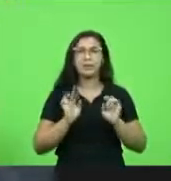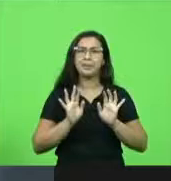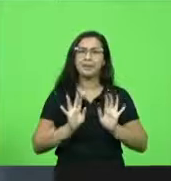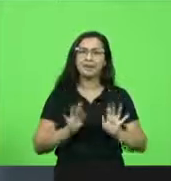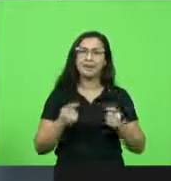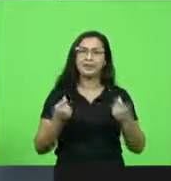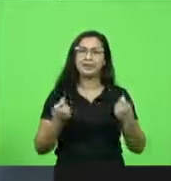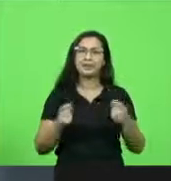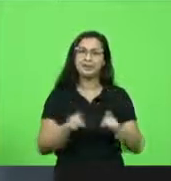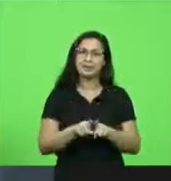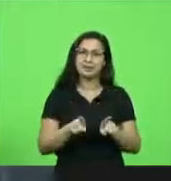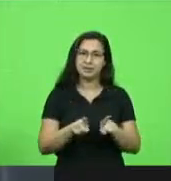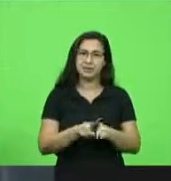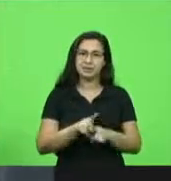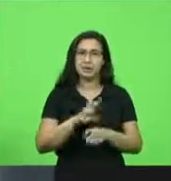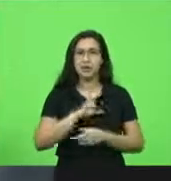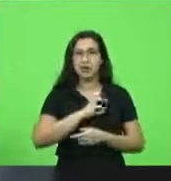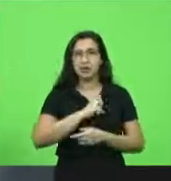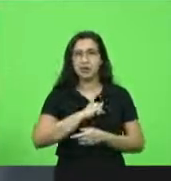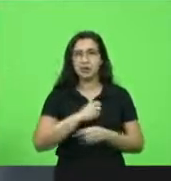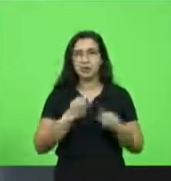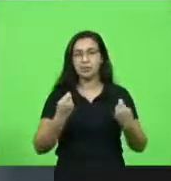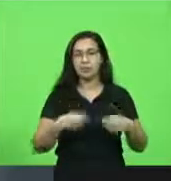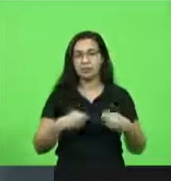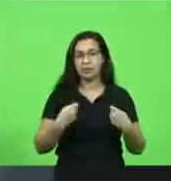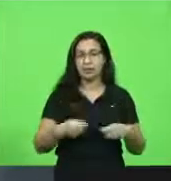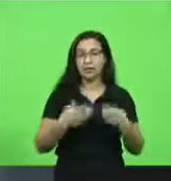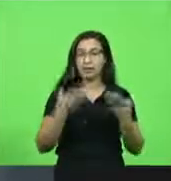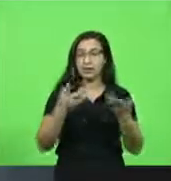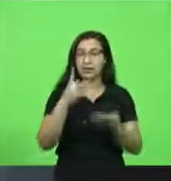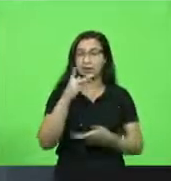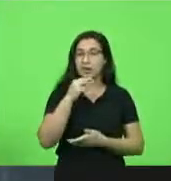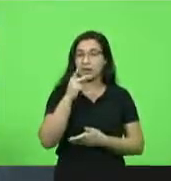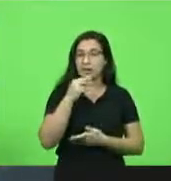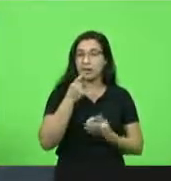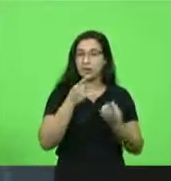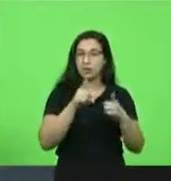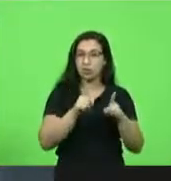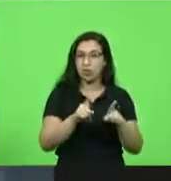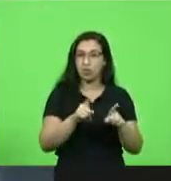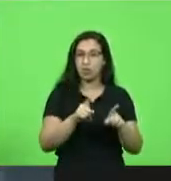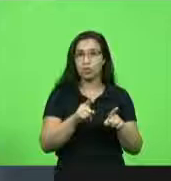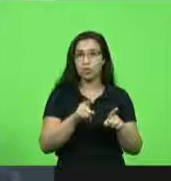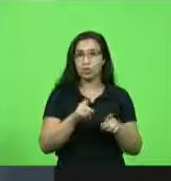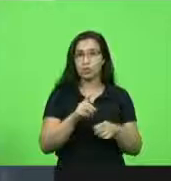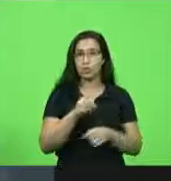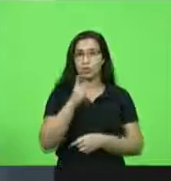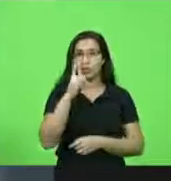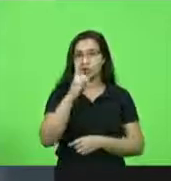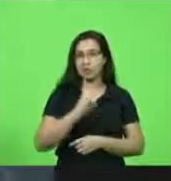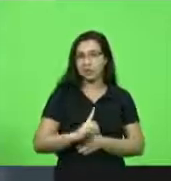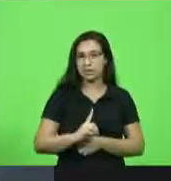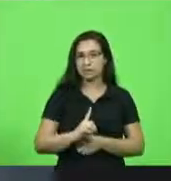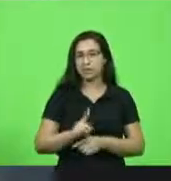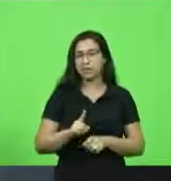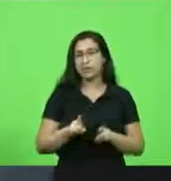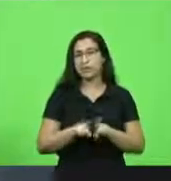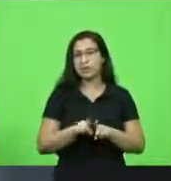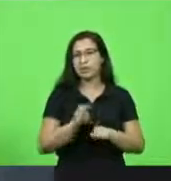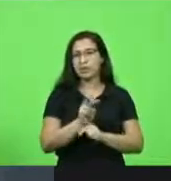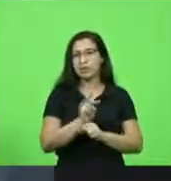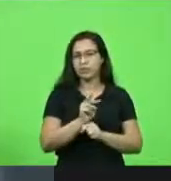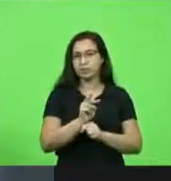palpitando nessa batida do amor. Pautas como a do deputado Kennedy, que é nobre, contra o suicídio, a depressão, mas proteger também a